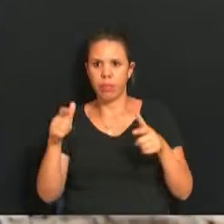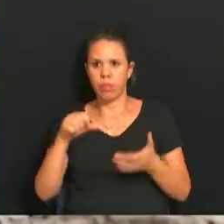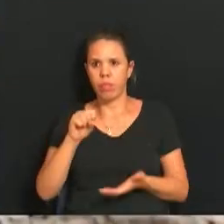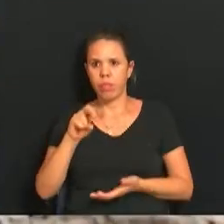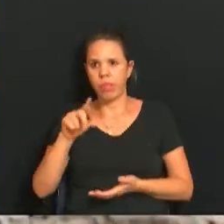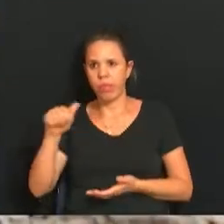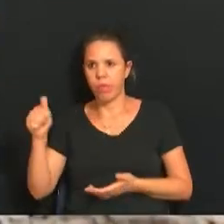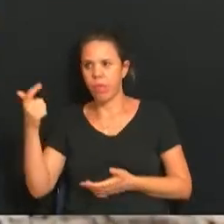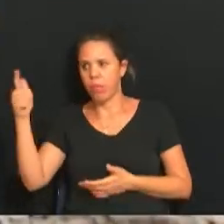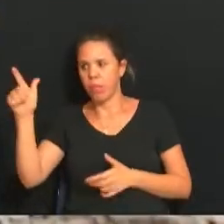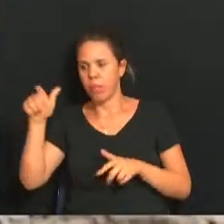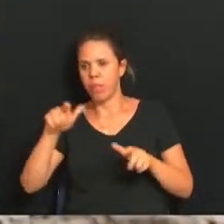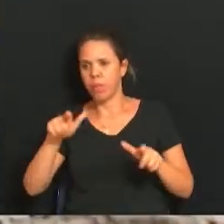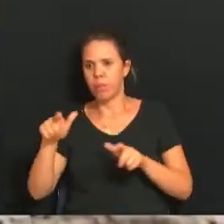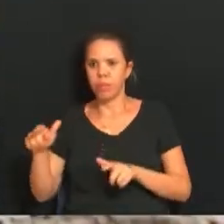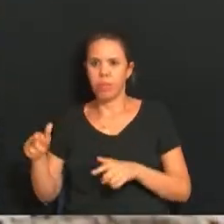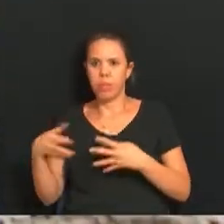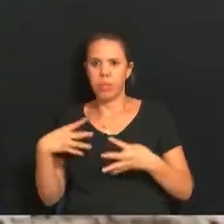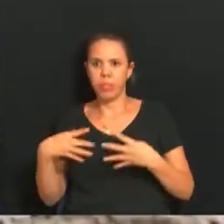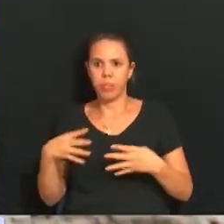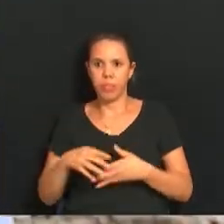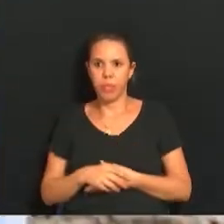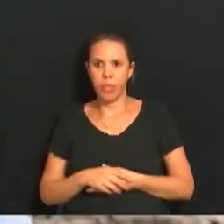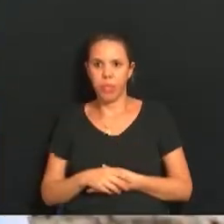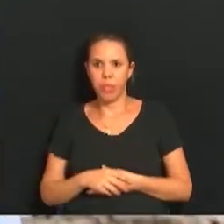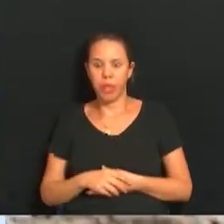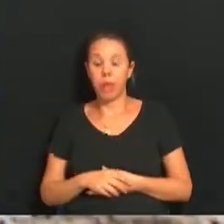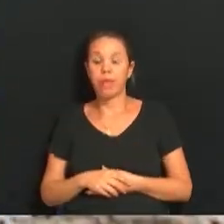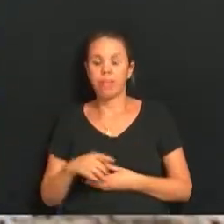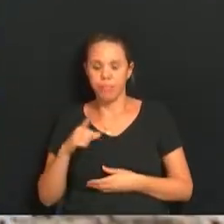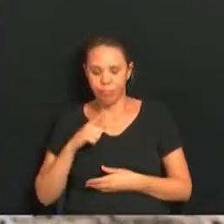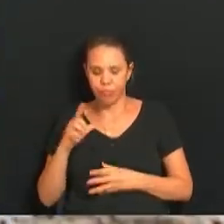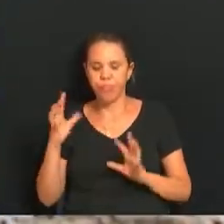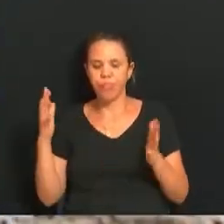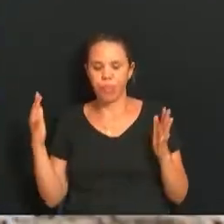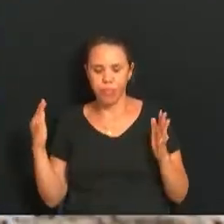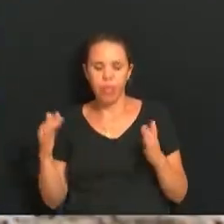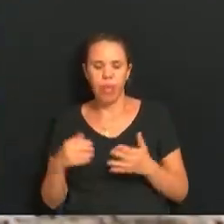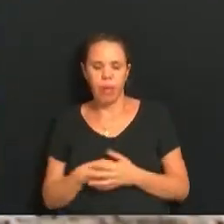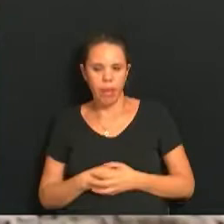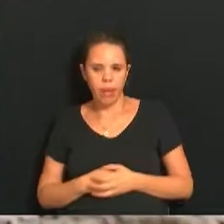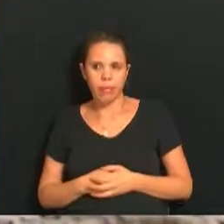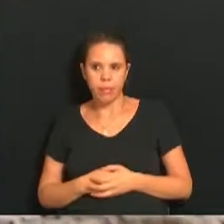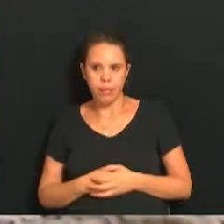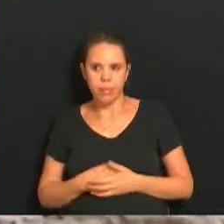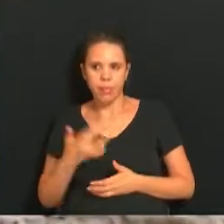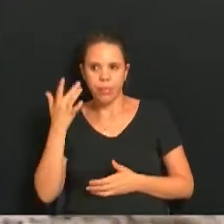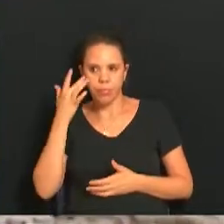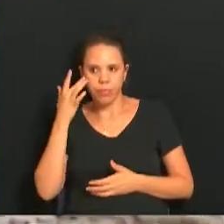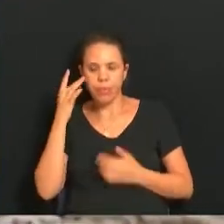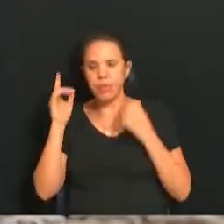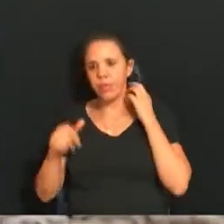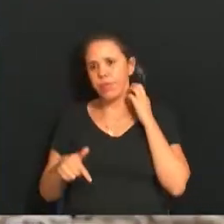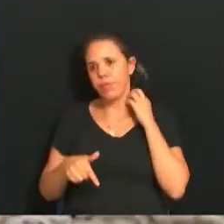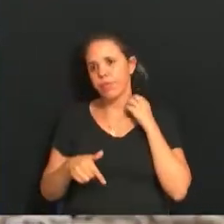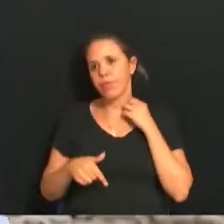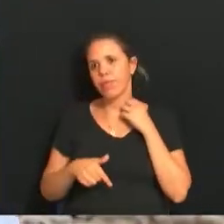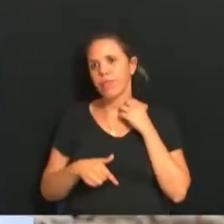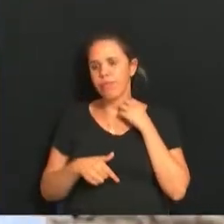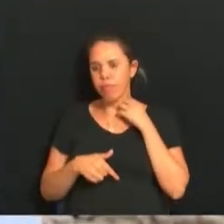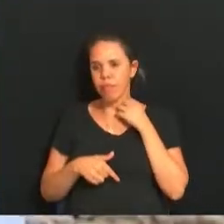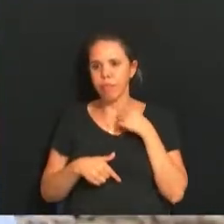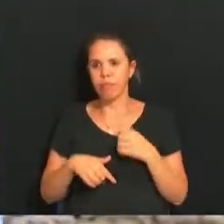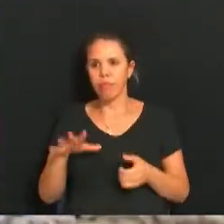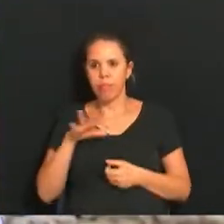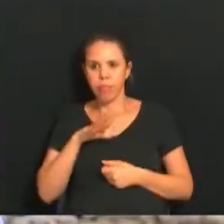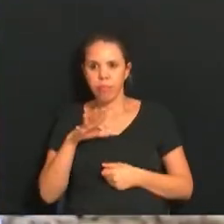Joaquim Egídio, Barão Geraldo, as áreas onde tem mais árvores. Eu acho que a questão energética da